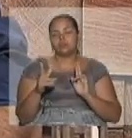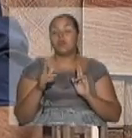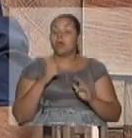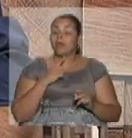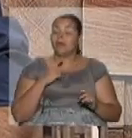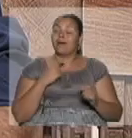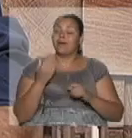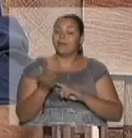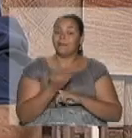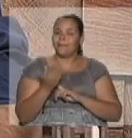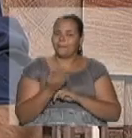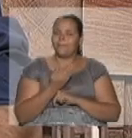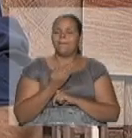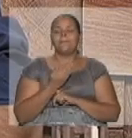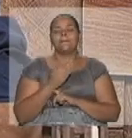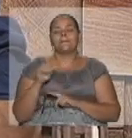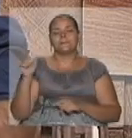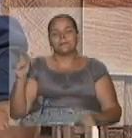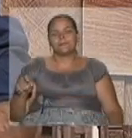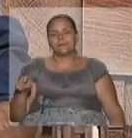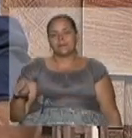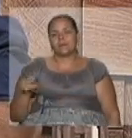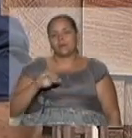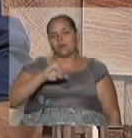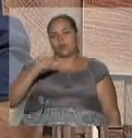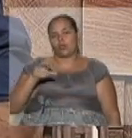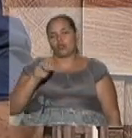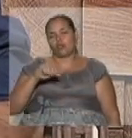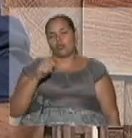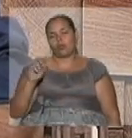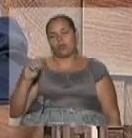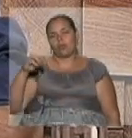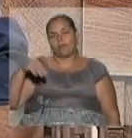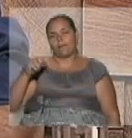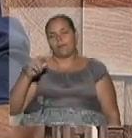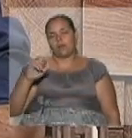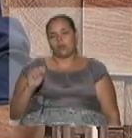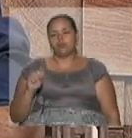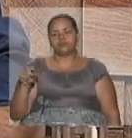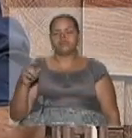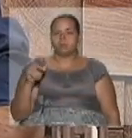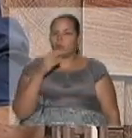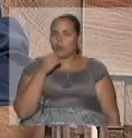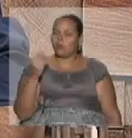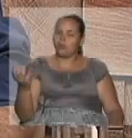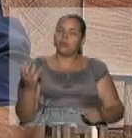né? Eu tenho um parceiro que é o João Marcos, meu irmão, que é esse que me influenciou